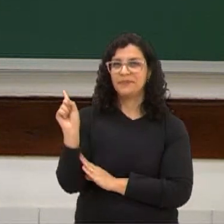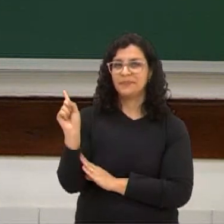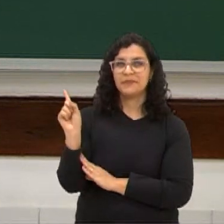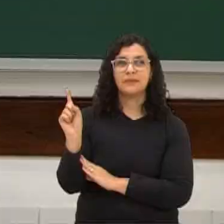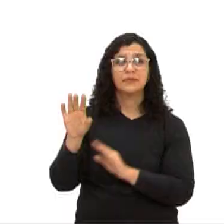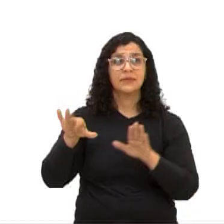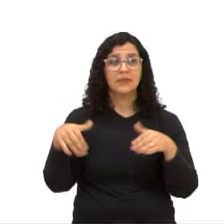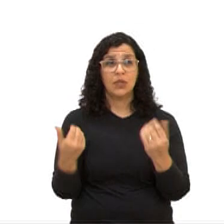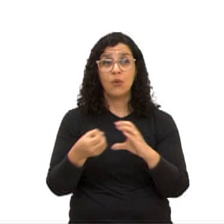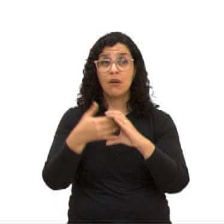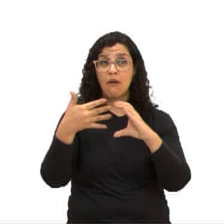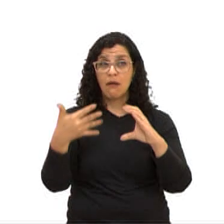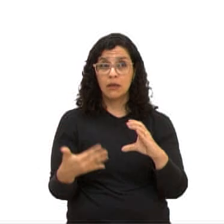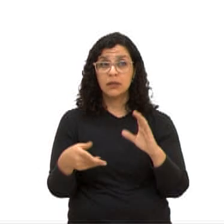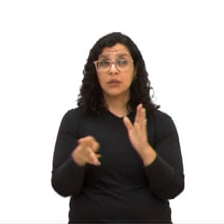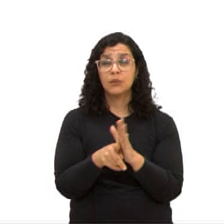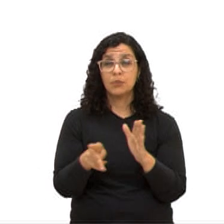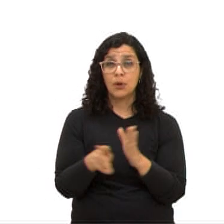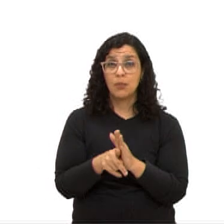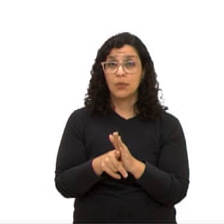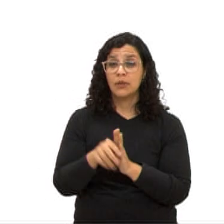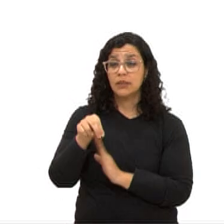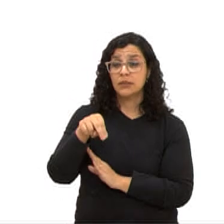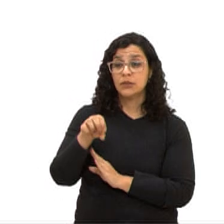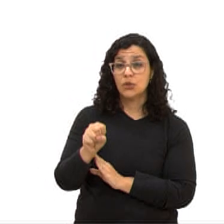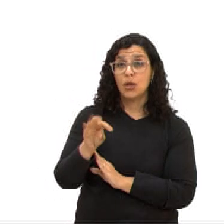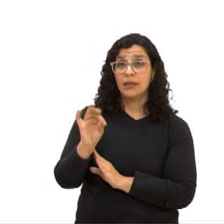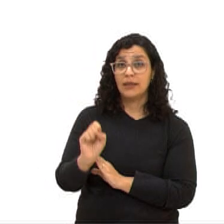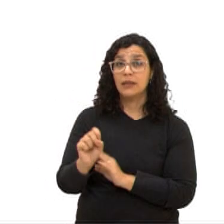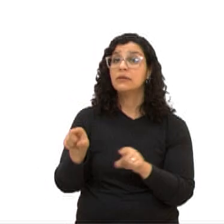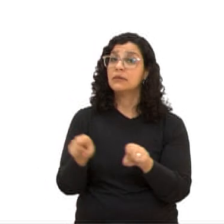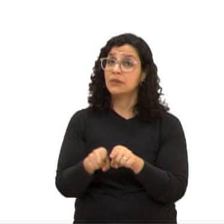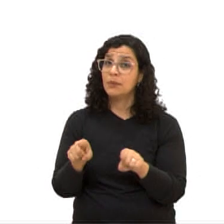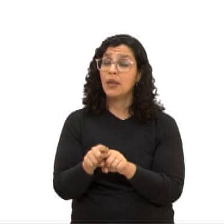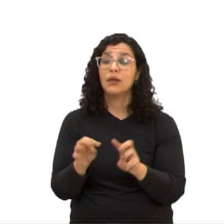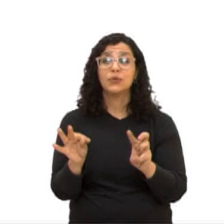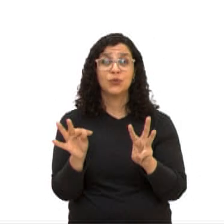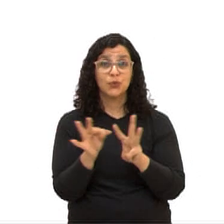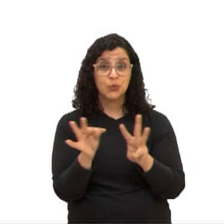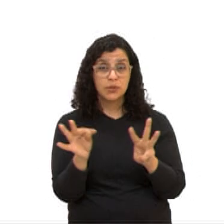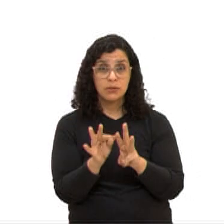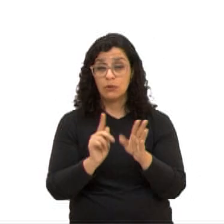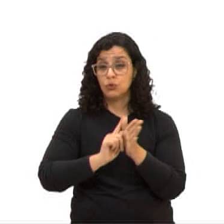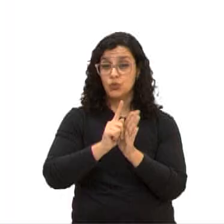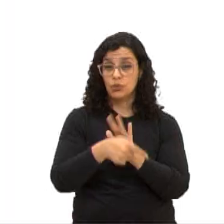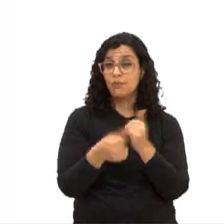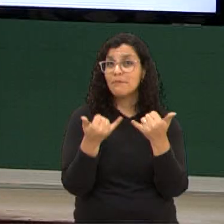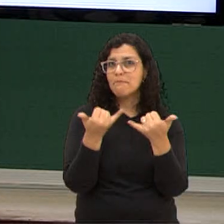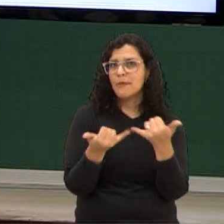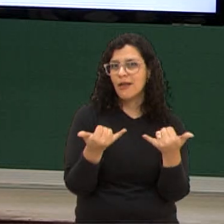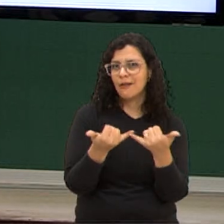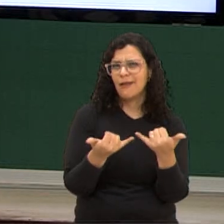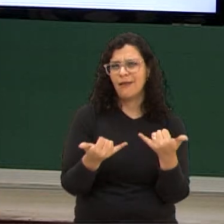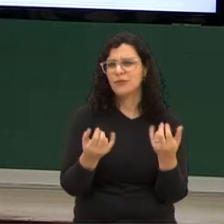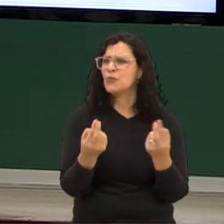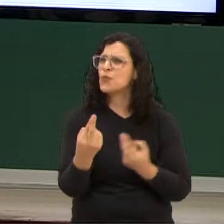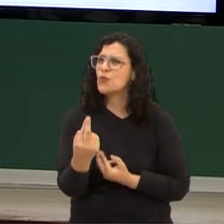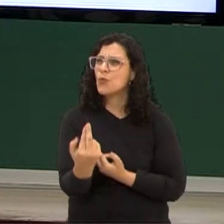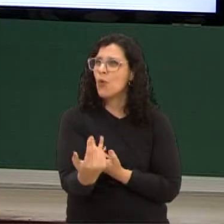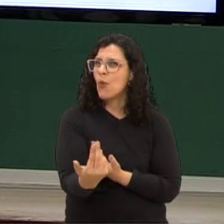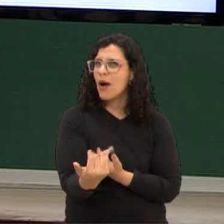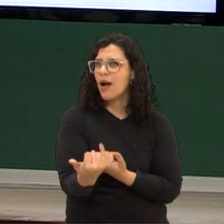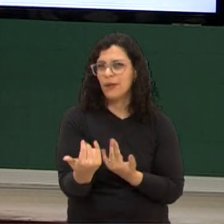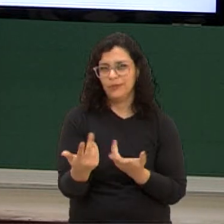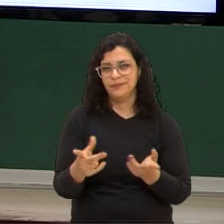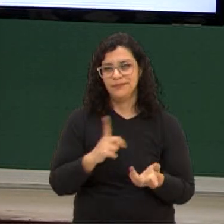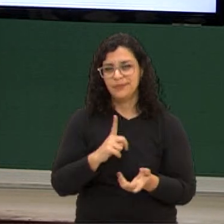Então, características de las notas de recados e tweets. Como são gêneros que podemos dizer que